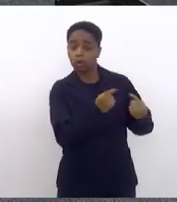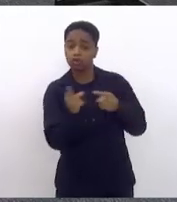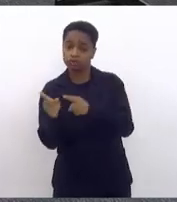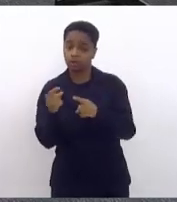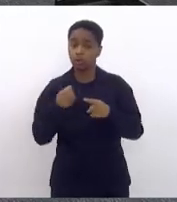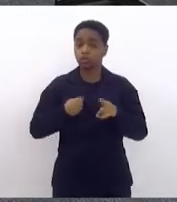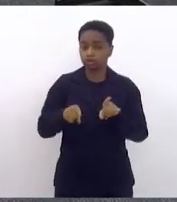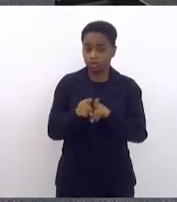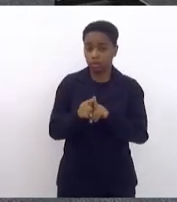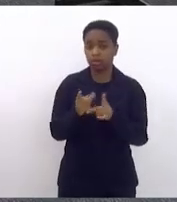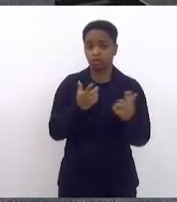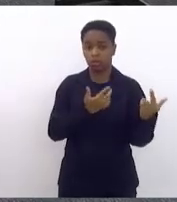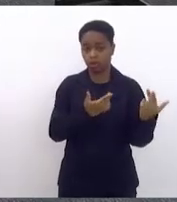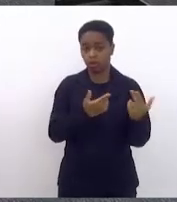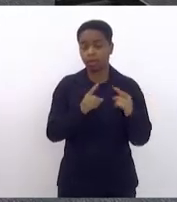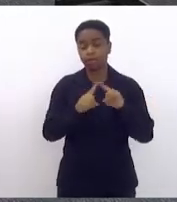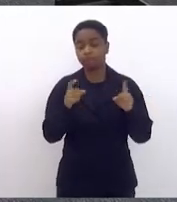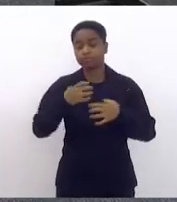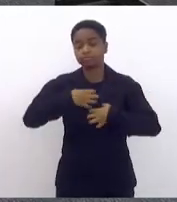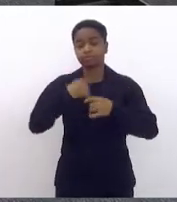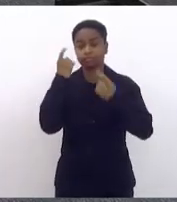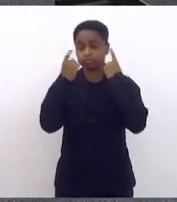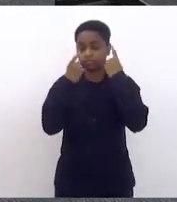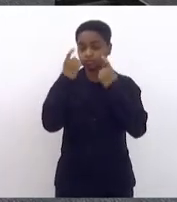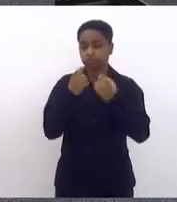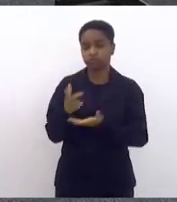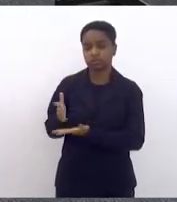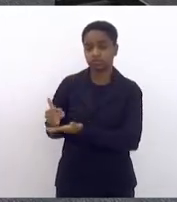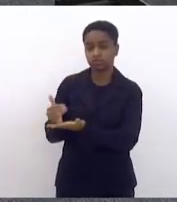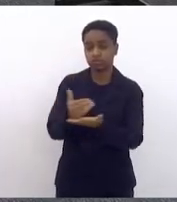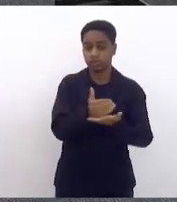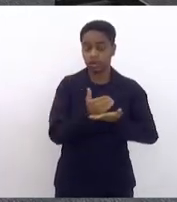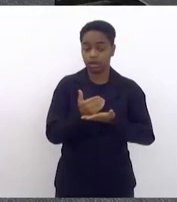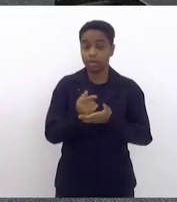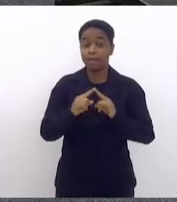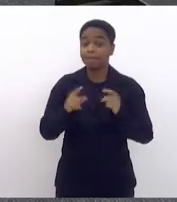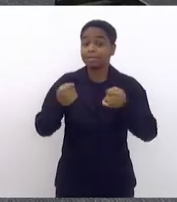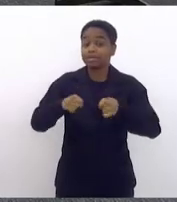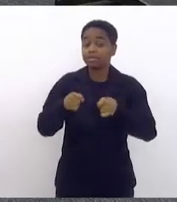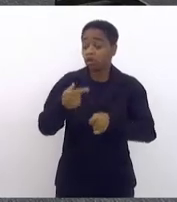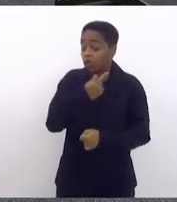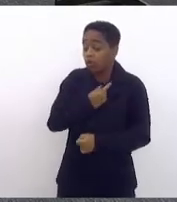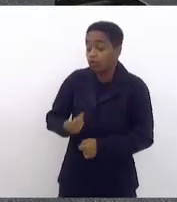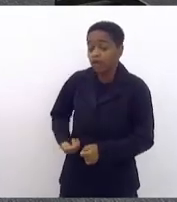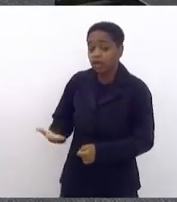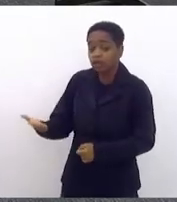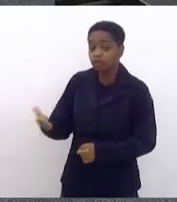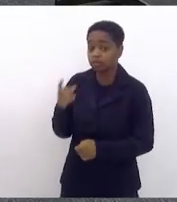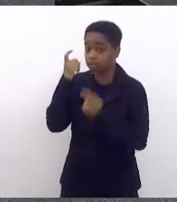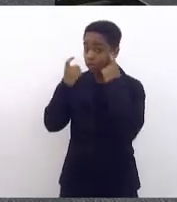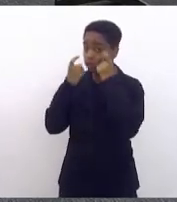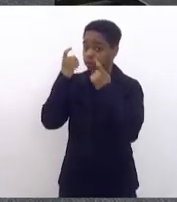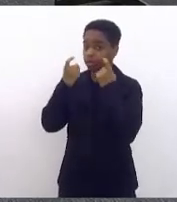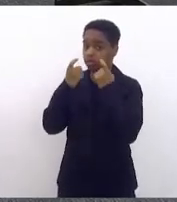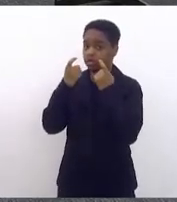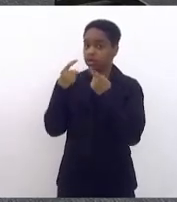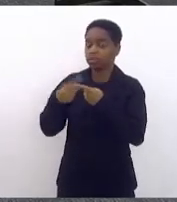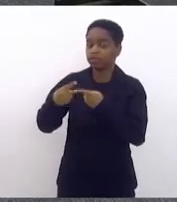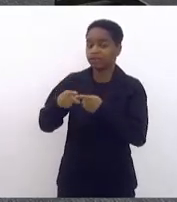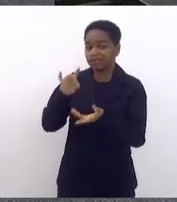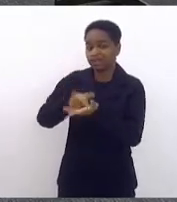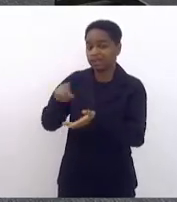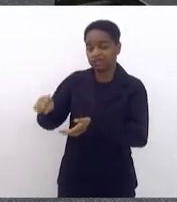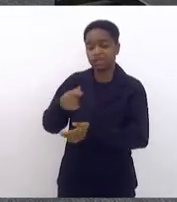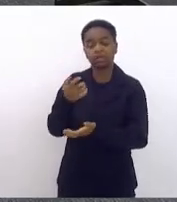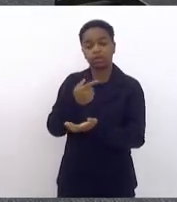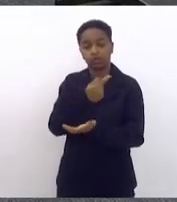também, se preocupa com a arrecadação. Deveria ser uma preocupação do governo. E o governo quer cortar. Na